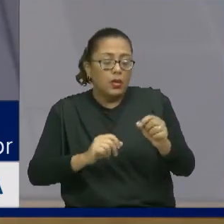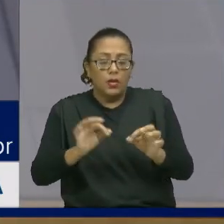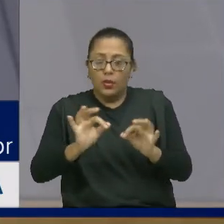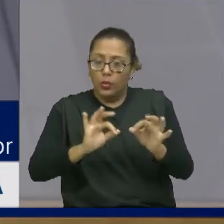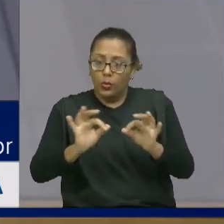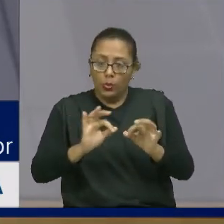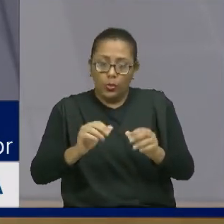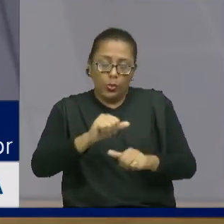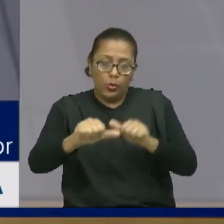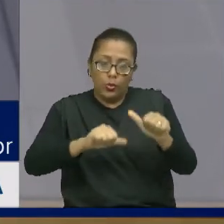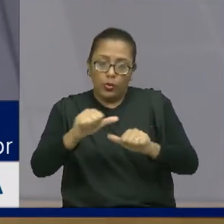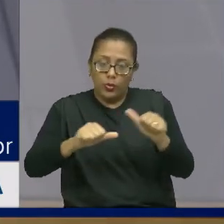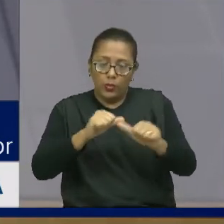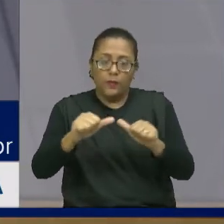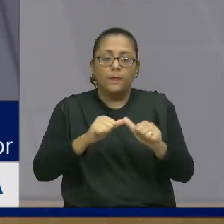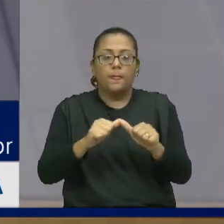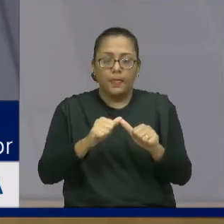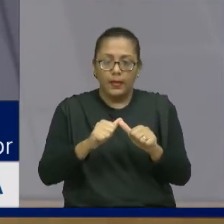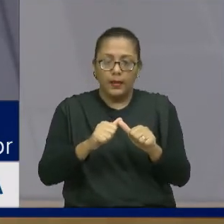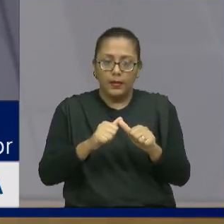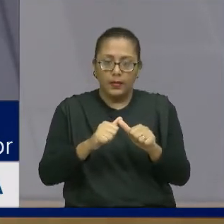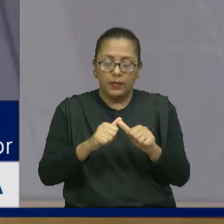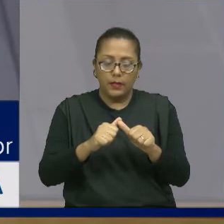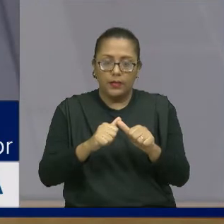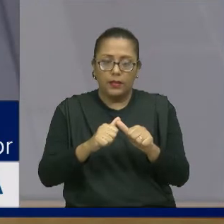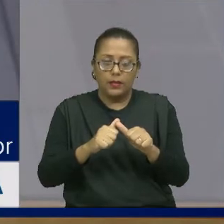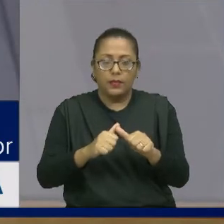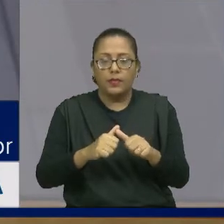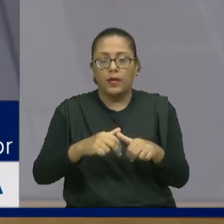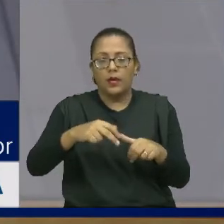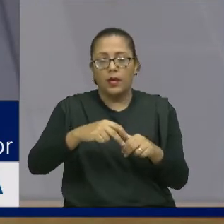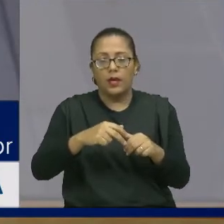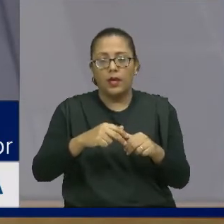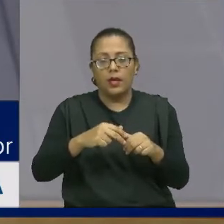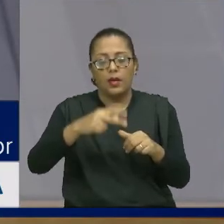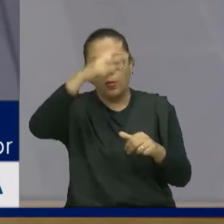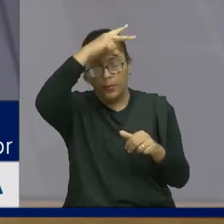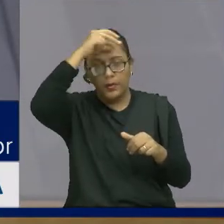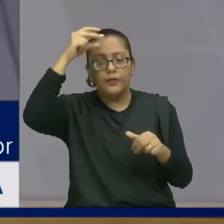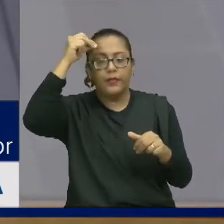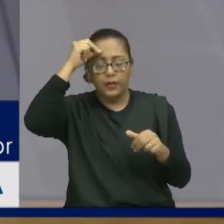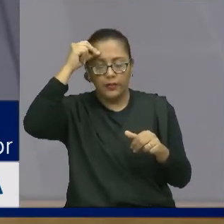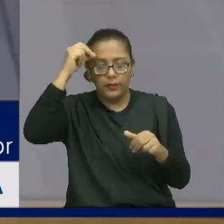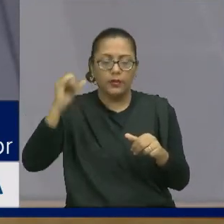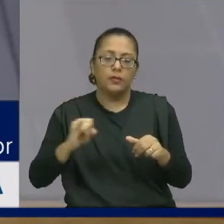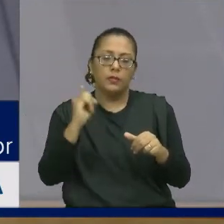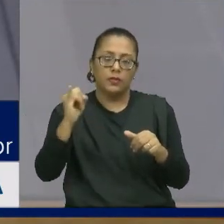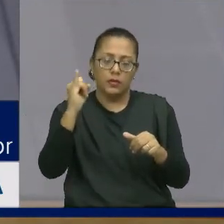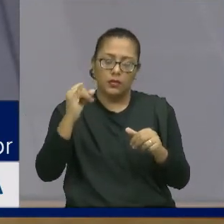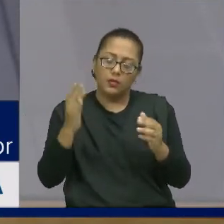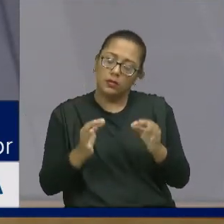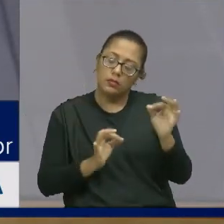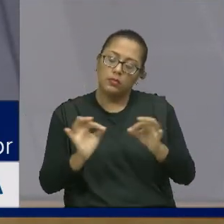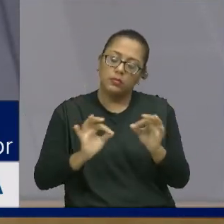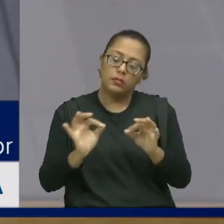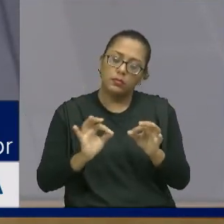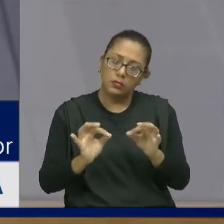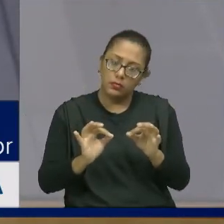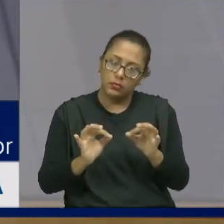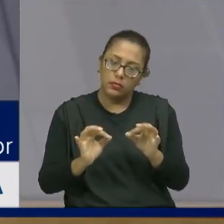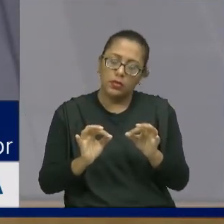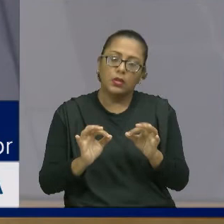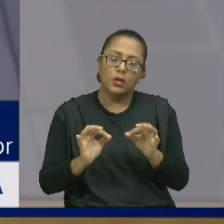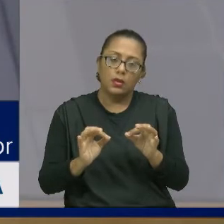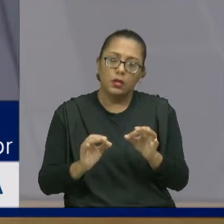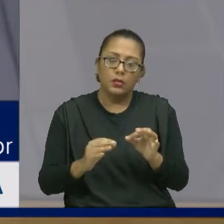decisão acertada pelo prefeito, contudo, deve ser atentar a detalhes que